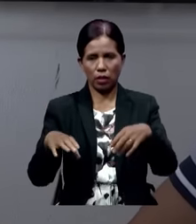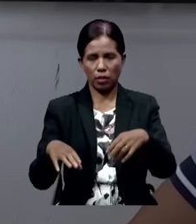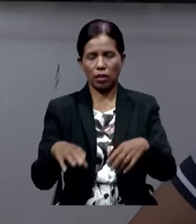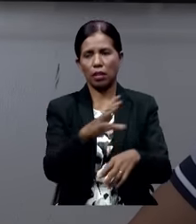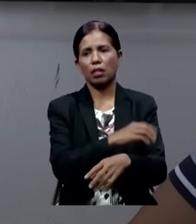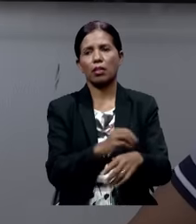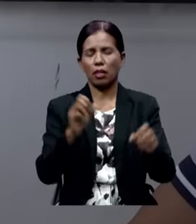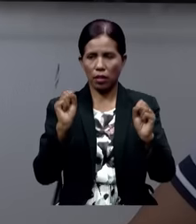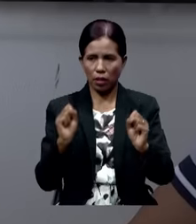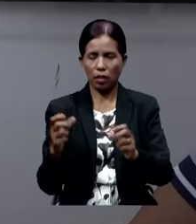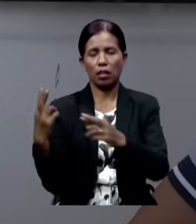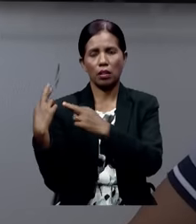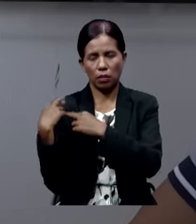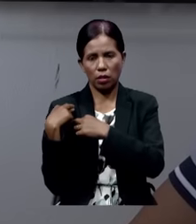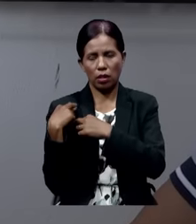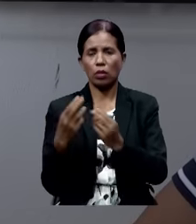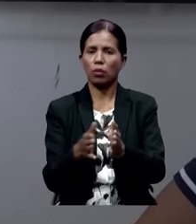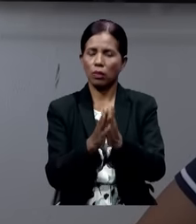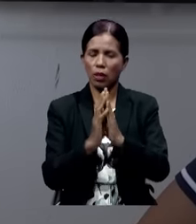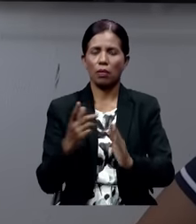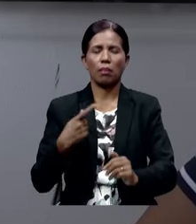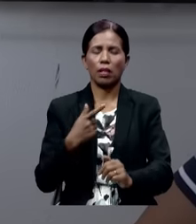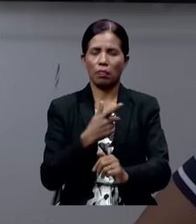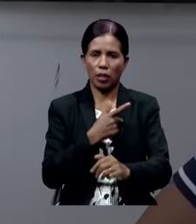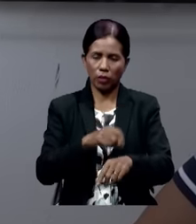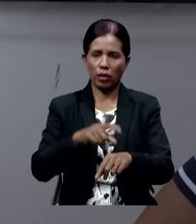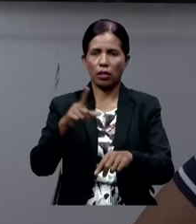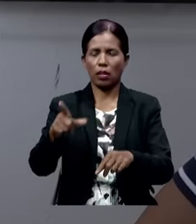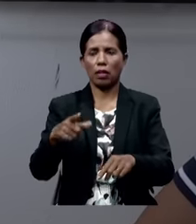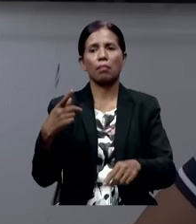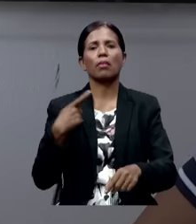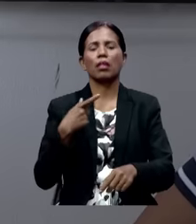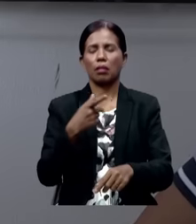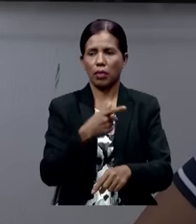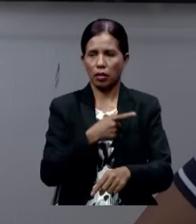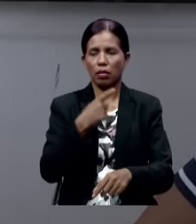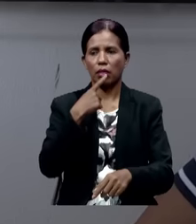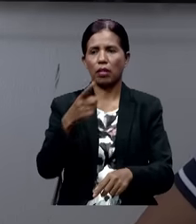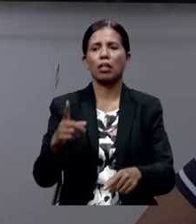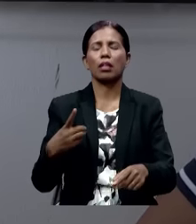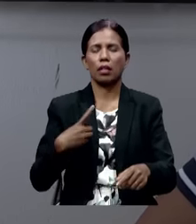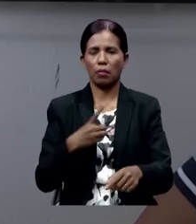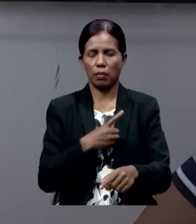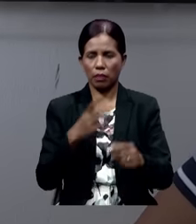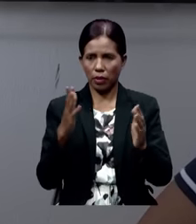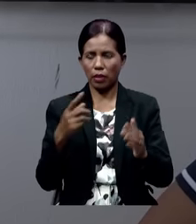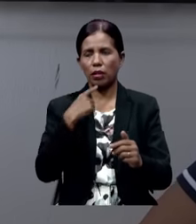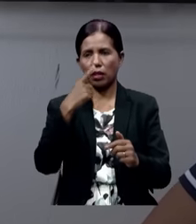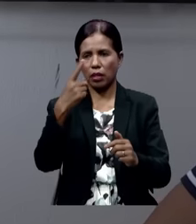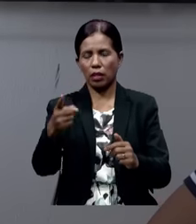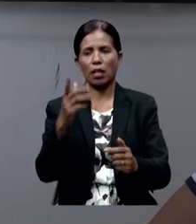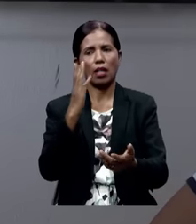obrigação constitucional, nem o sumai parlamento, e parlamento autoriza. Depois de autoriza, mas cancela,